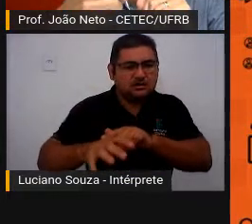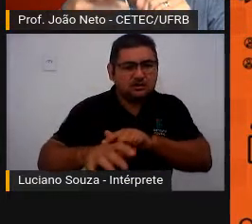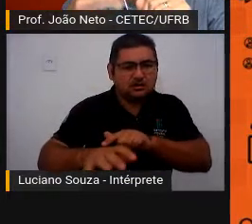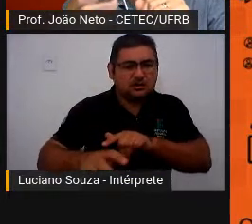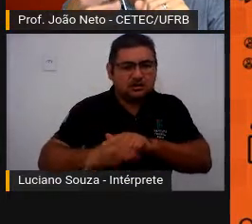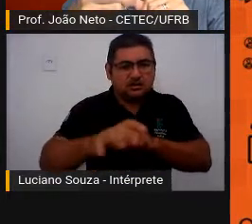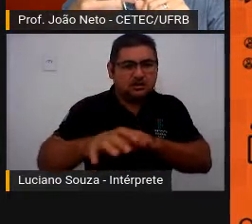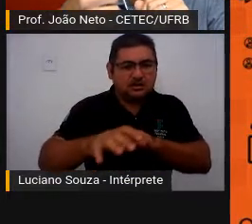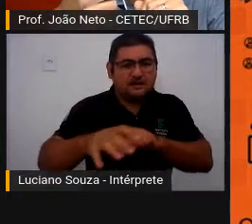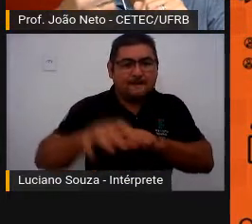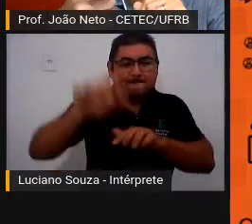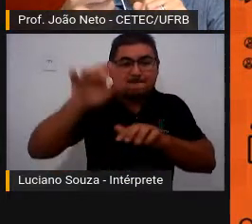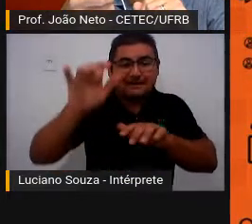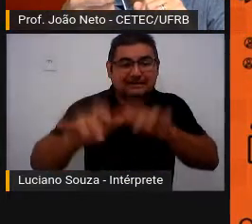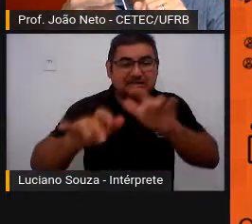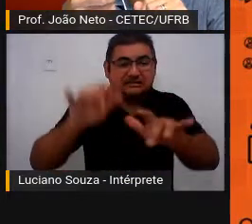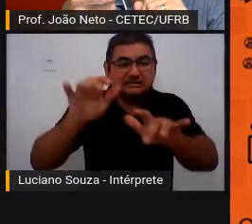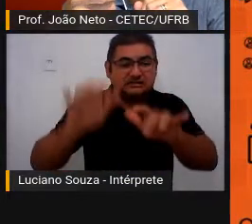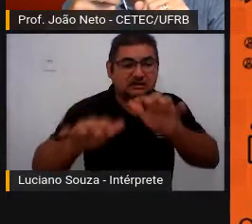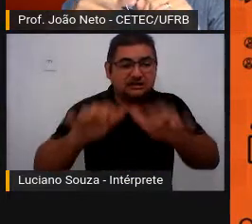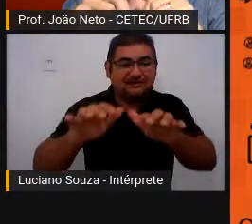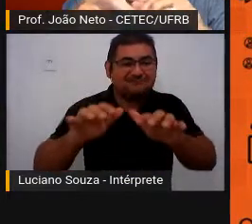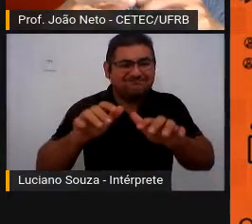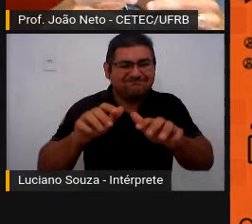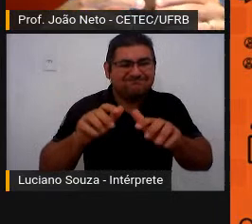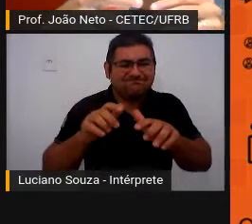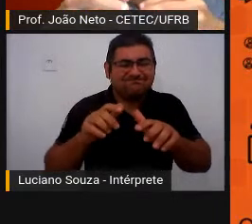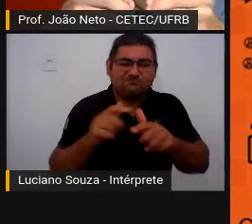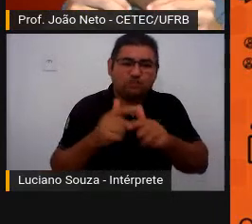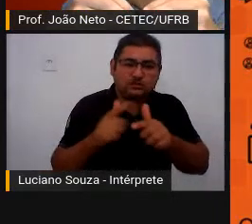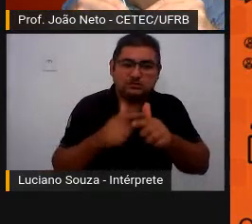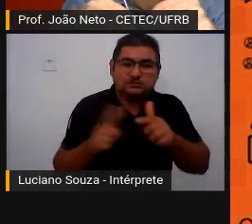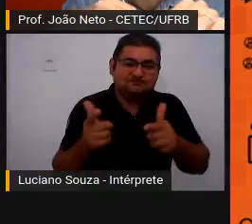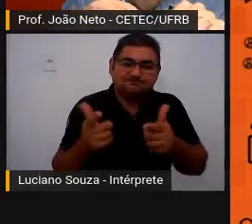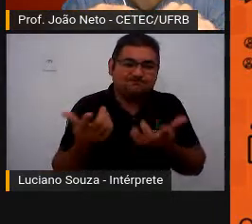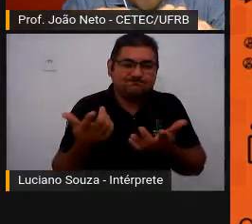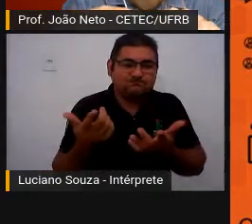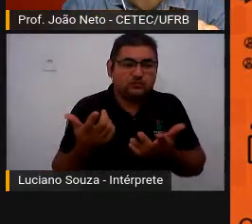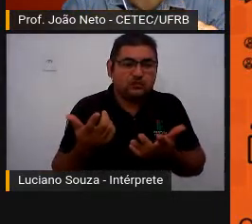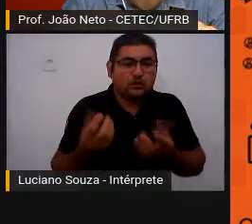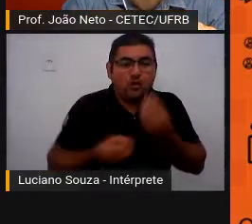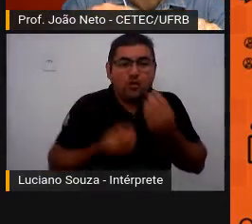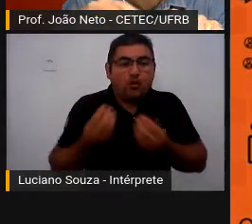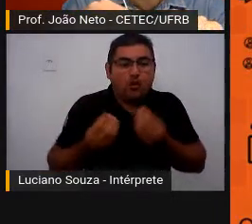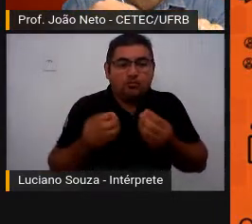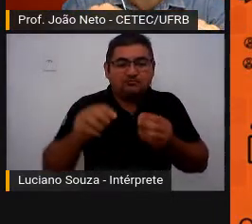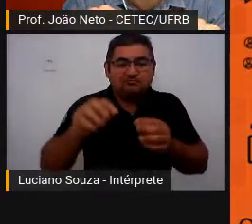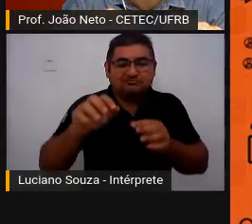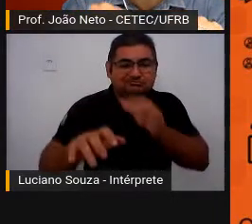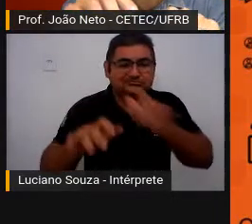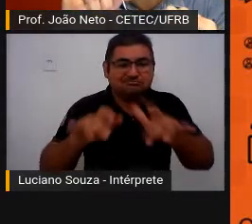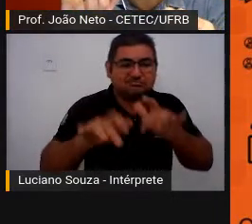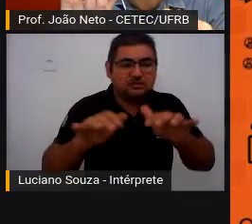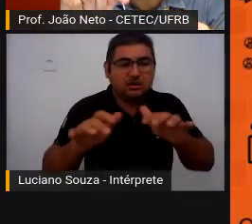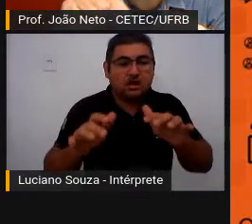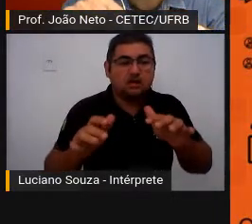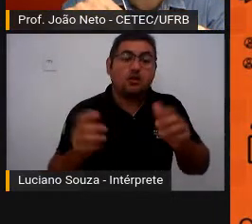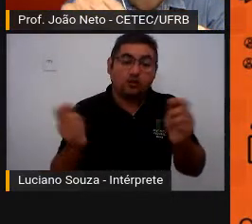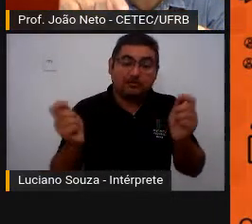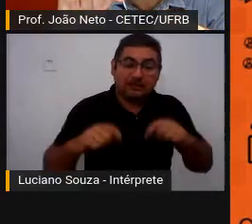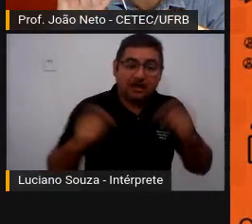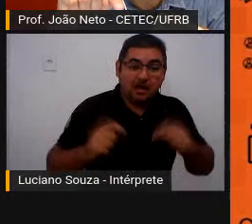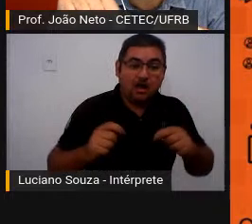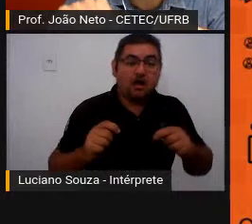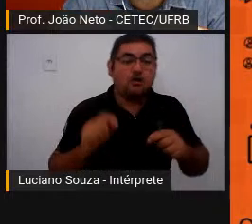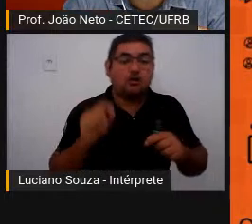astecas pessoas que perderam esse movimento fino dos Teclados virtuais eles conseguem a pessoa não necessariamente